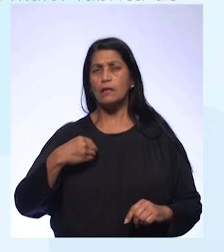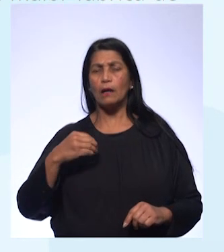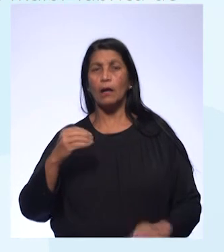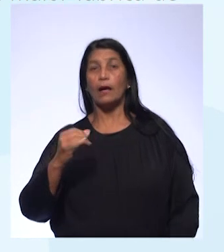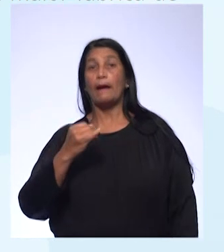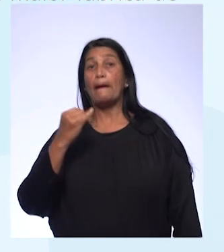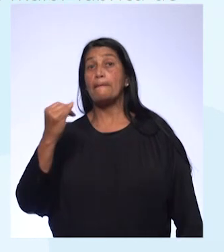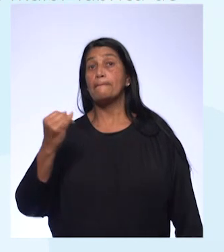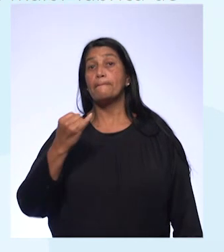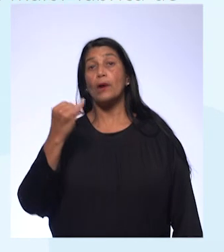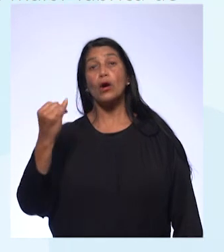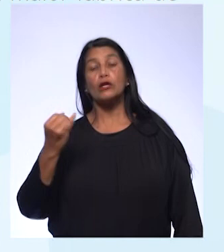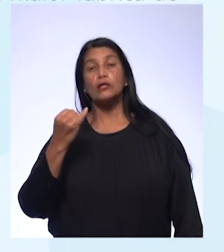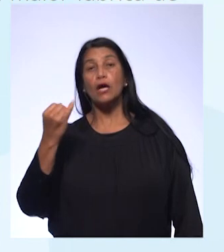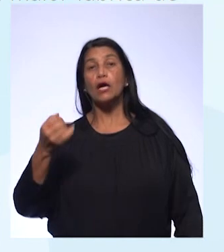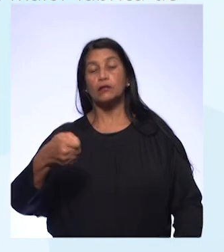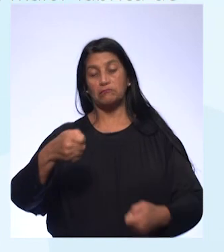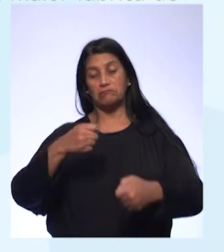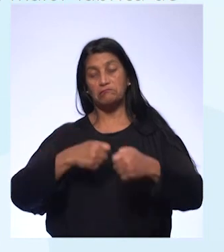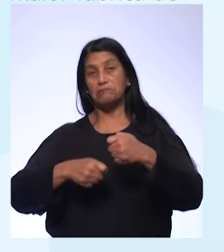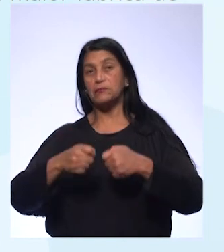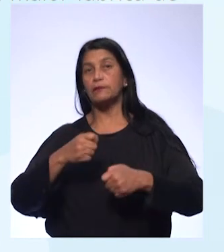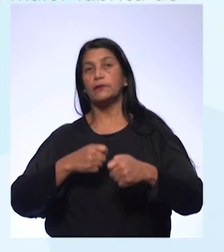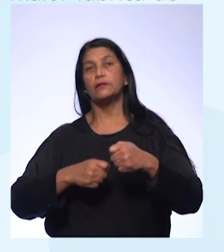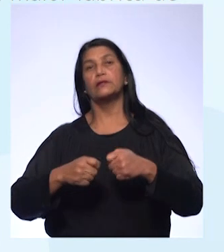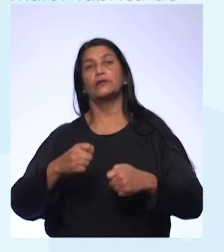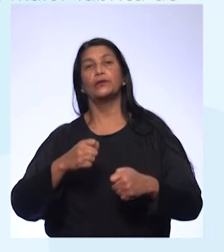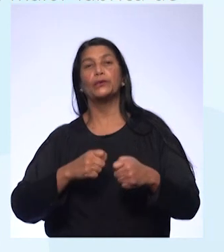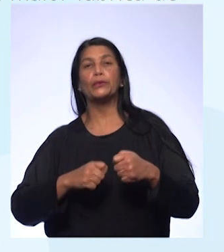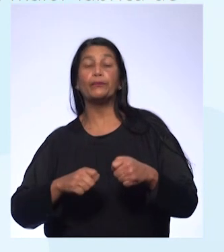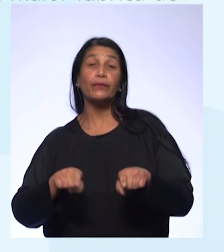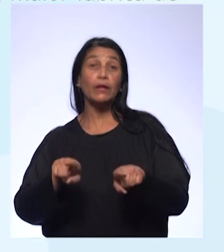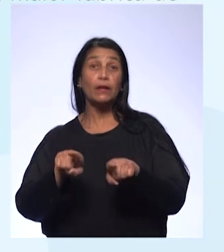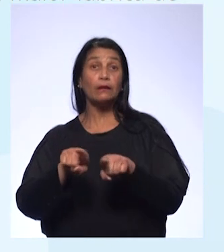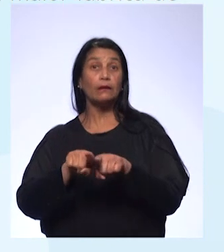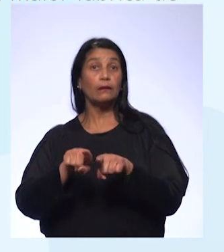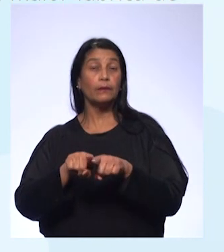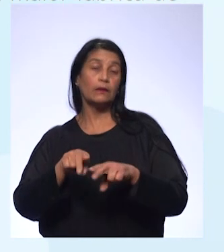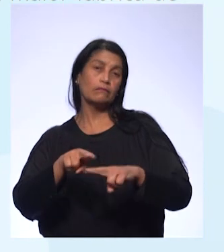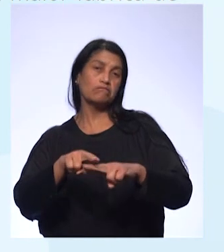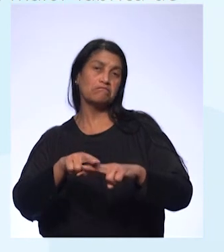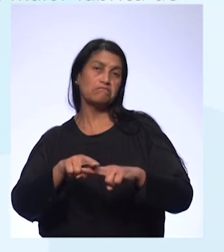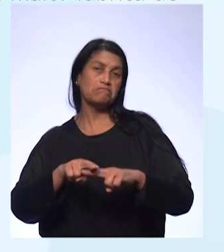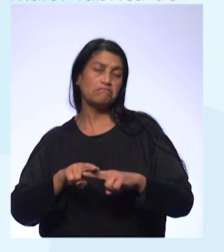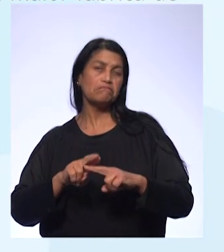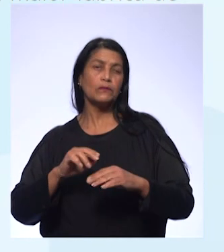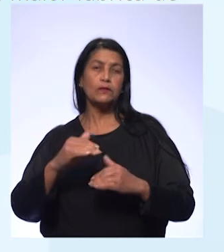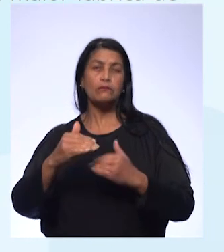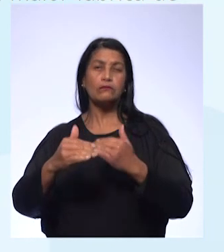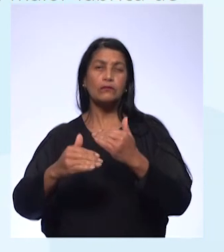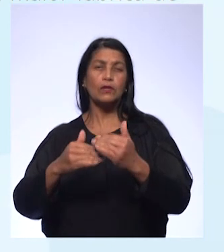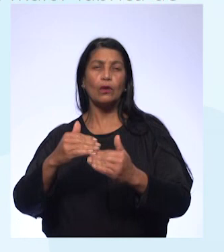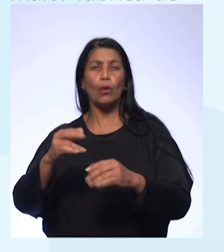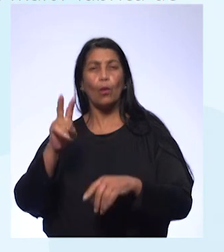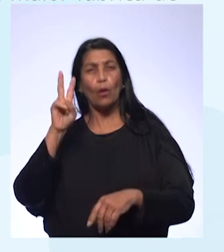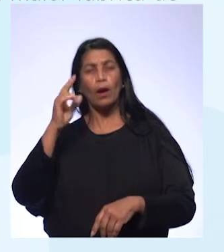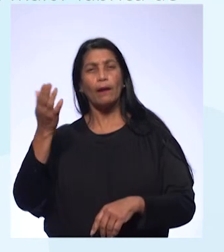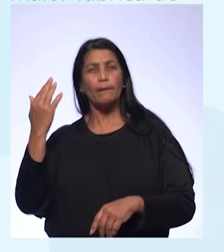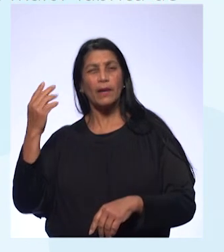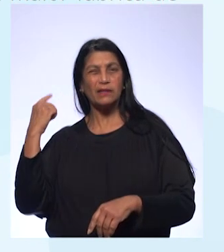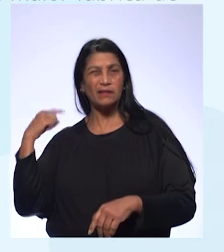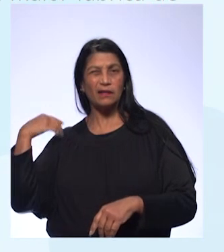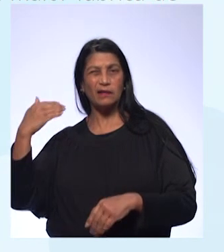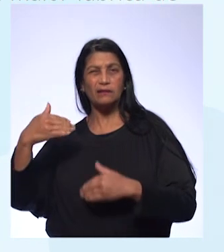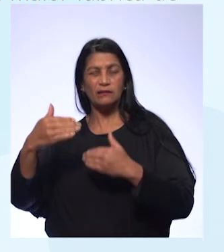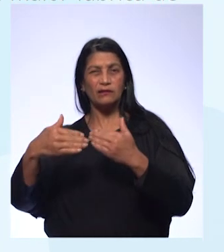grande empresário, um grande administrador de empresas. E também por isso, talvez remontando a sua origem humilde, ele se tornou